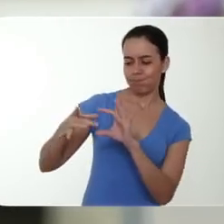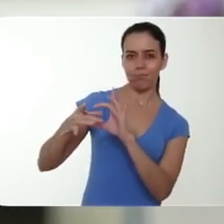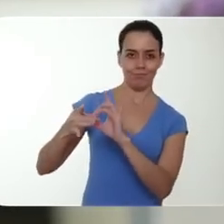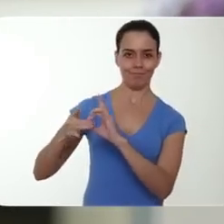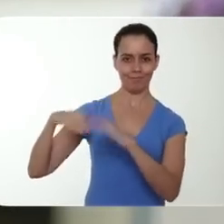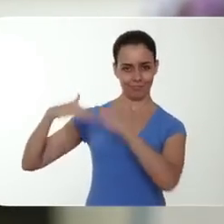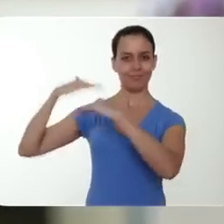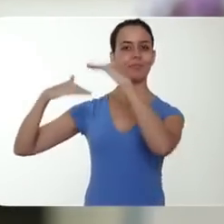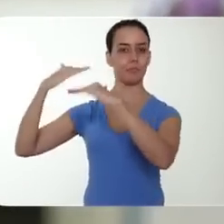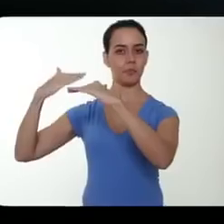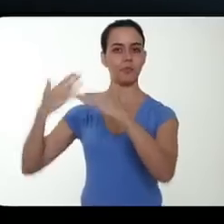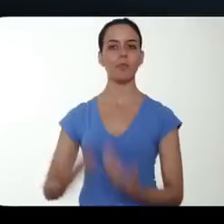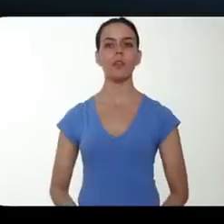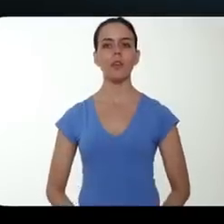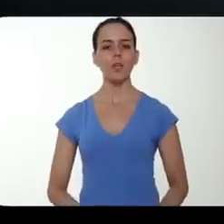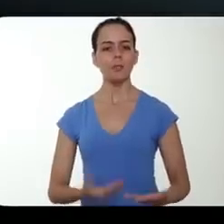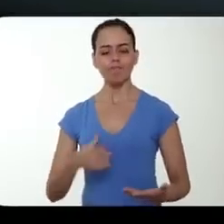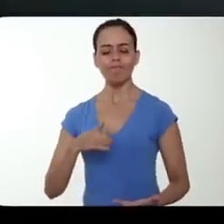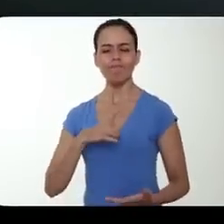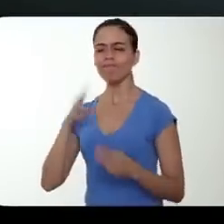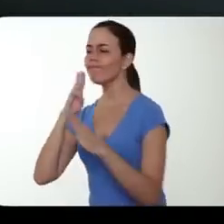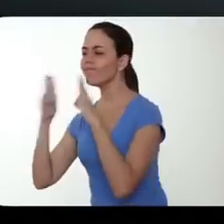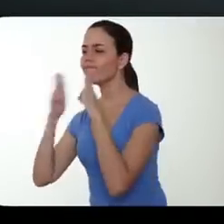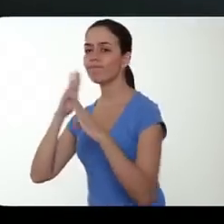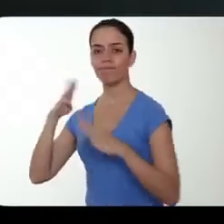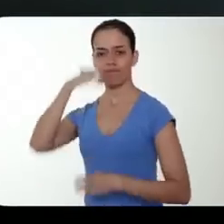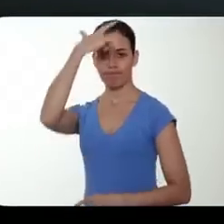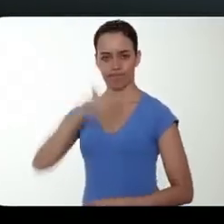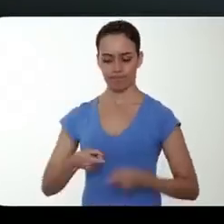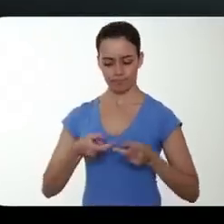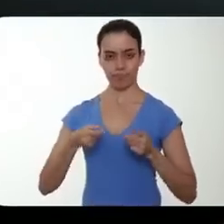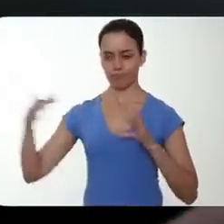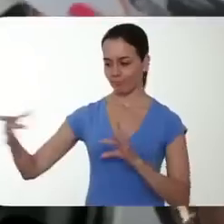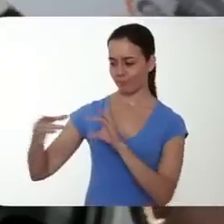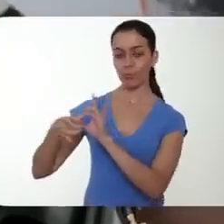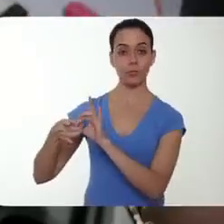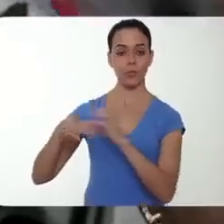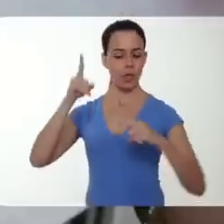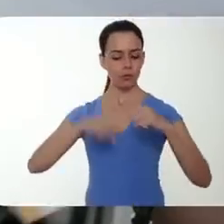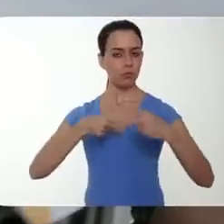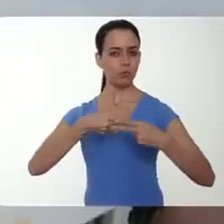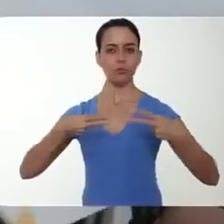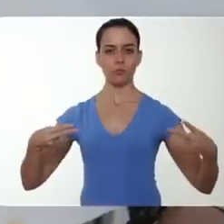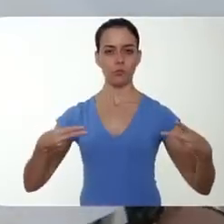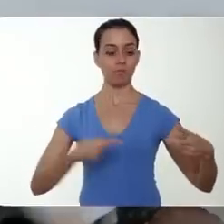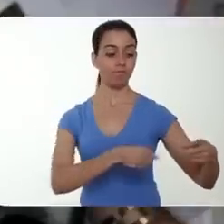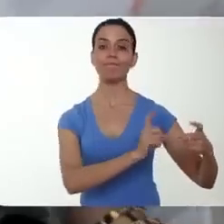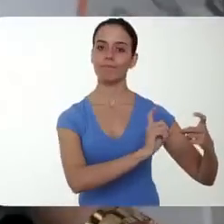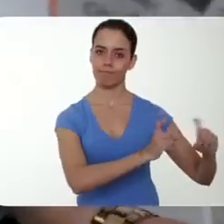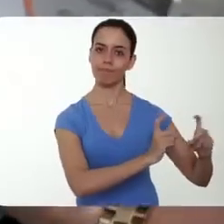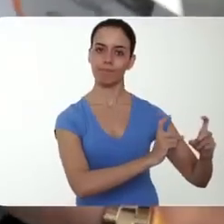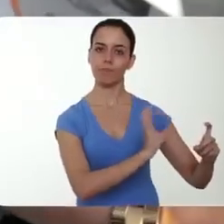ganho para a nossa organização. Posso dizer que existe uma união muito grande entre marketing e força de vendas no Apsia. Em termos dos produtos, a